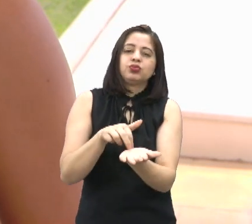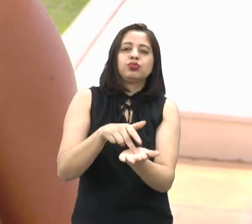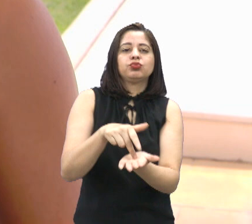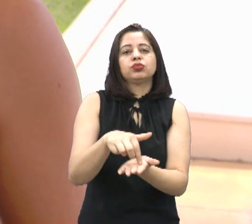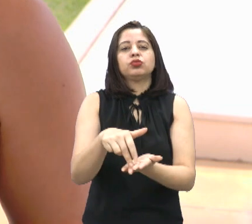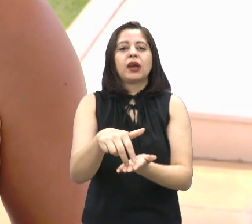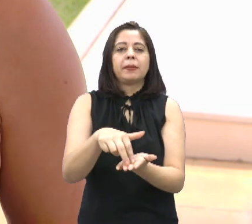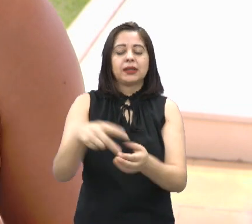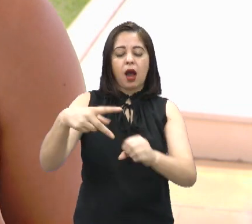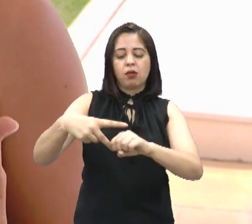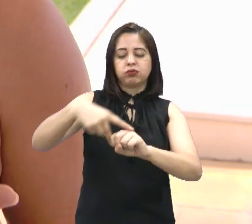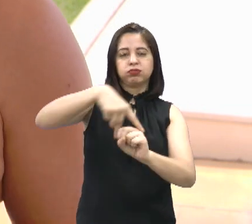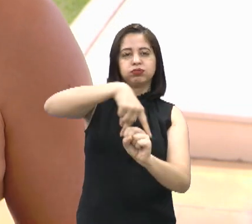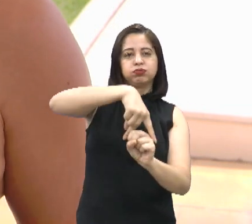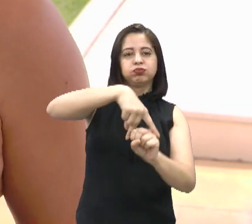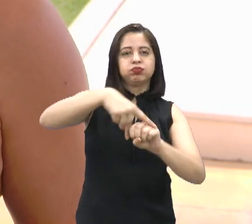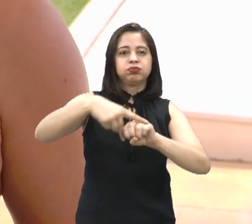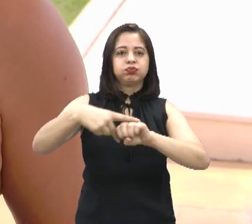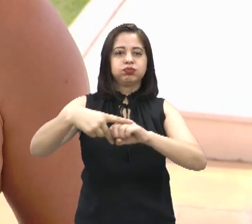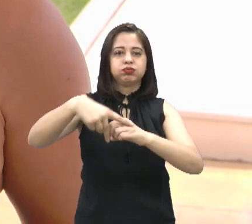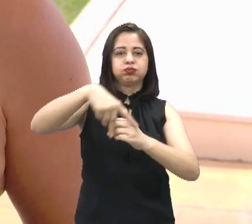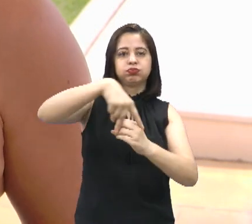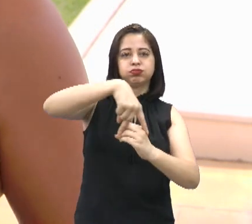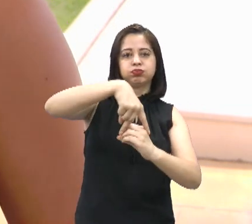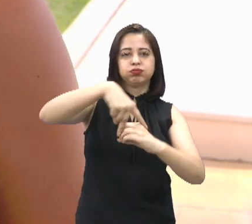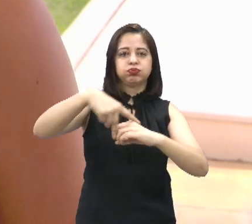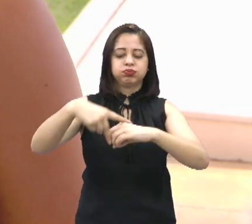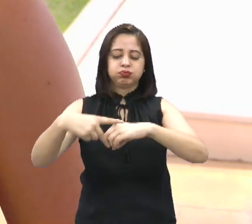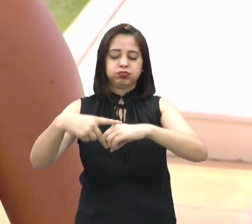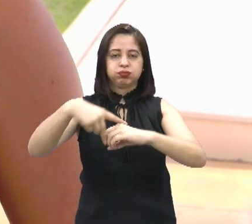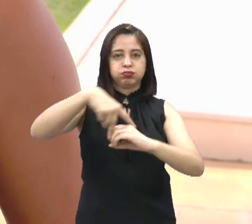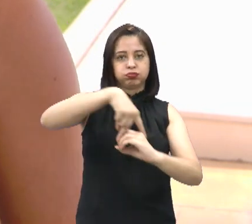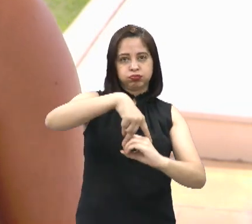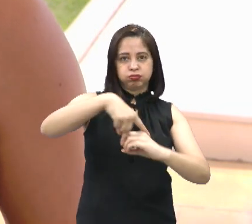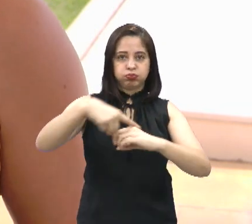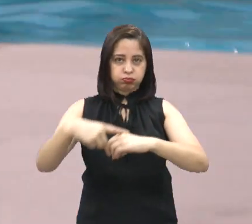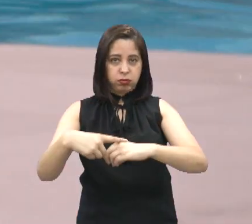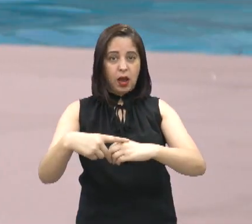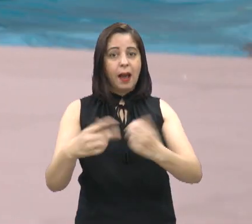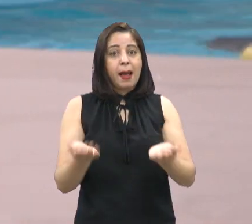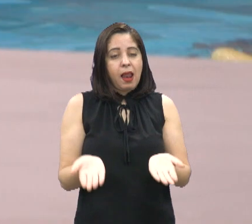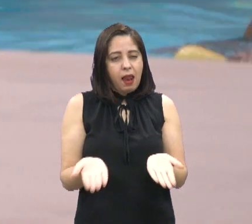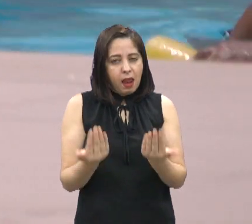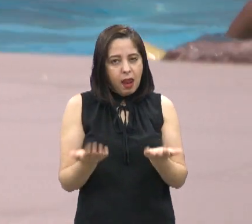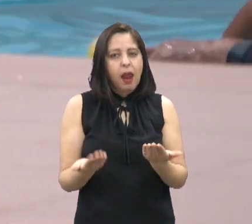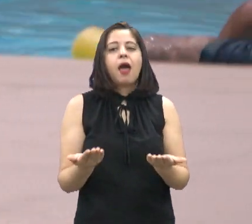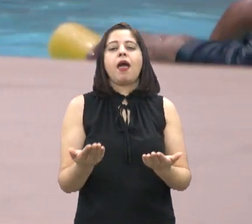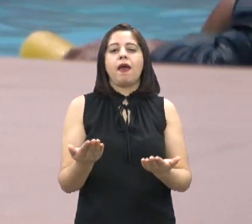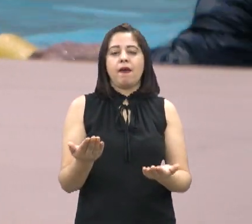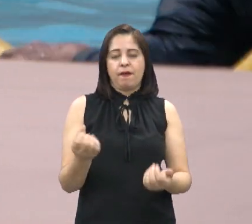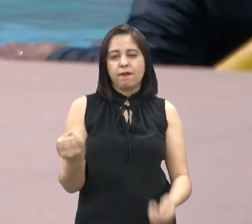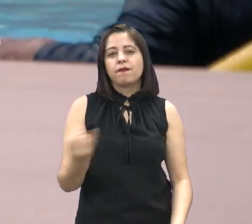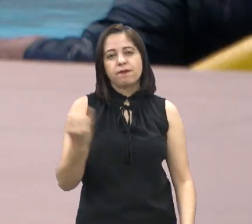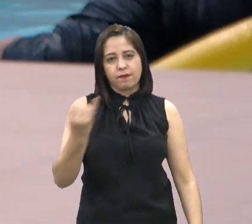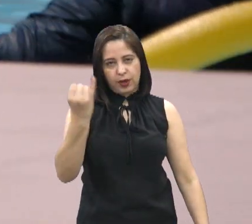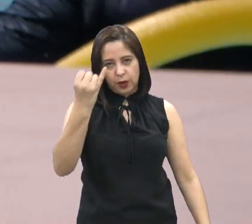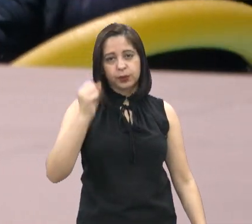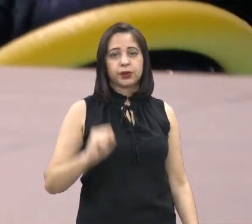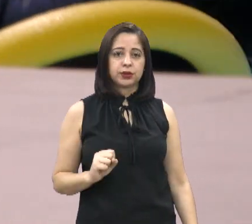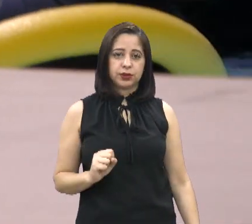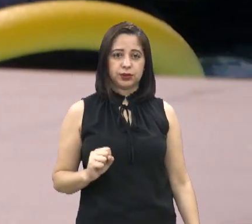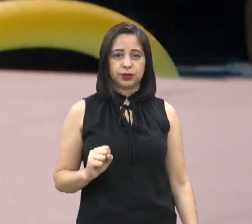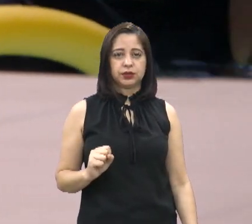pilates, né, exercícios com peso, mas desde que seja orientado, né, a carga, né, o volume, o número de repetições que ele vai